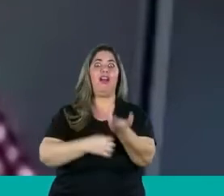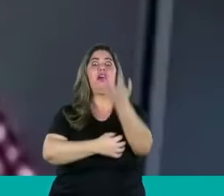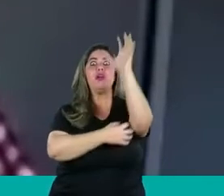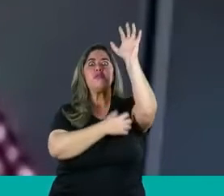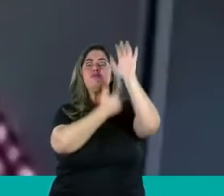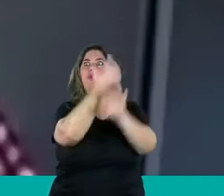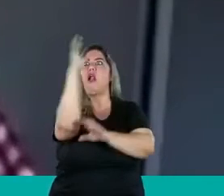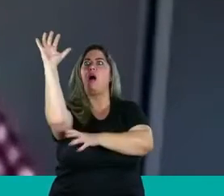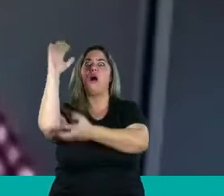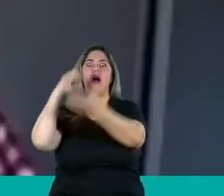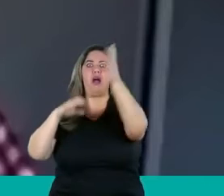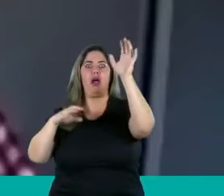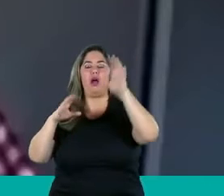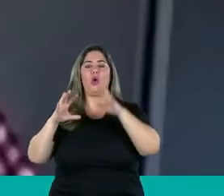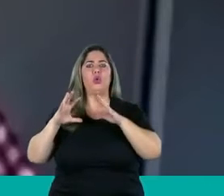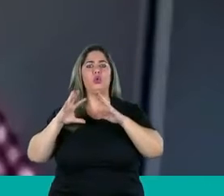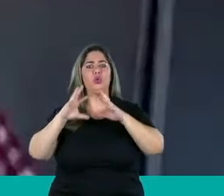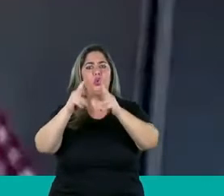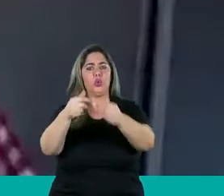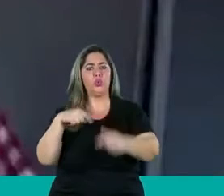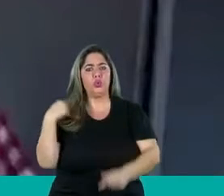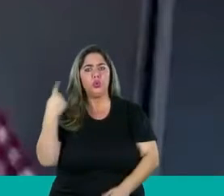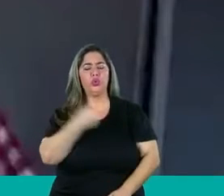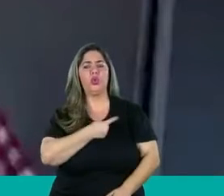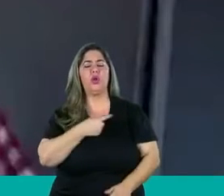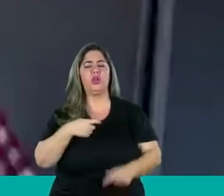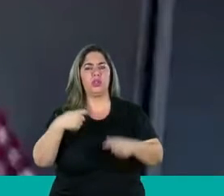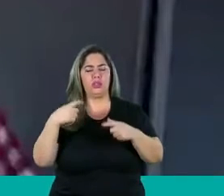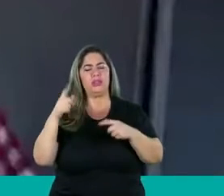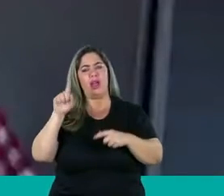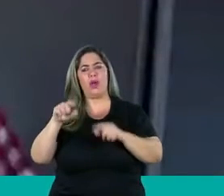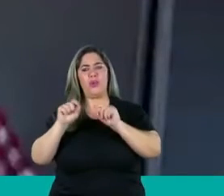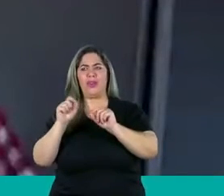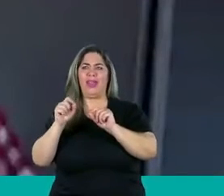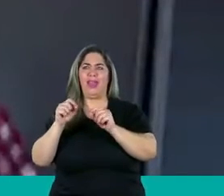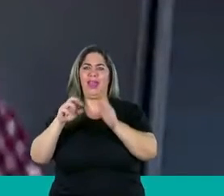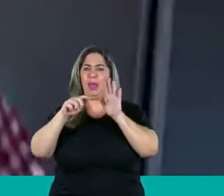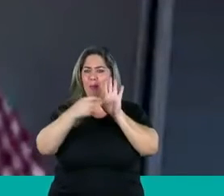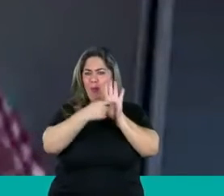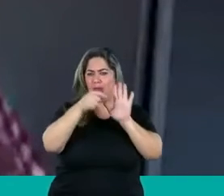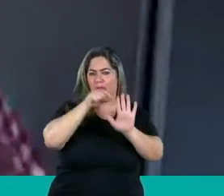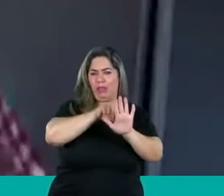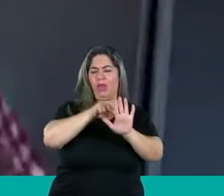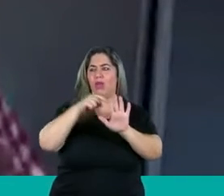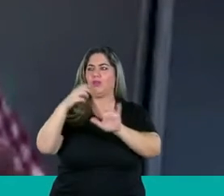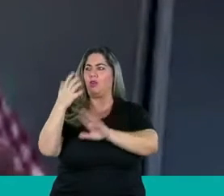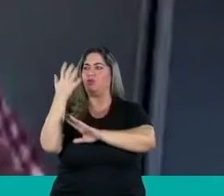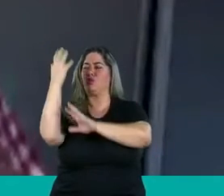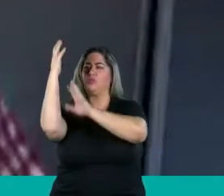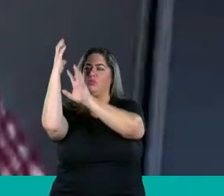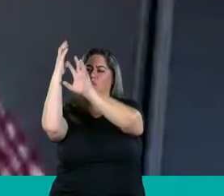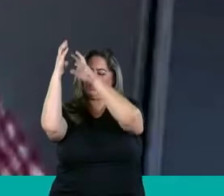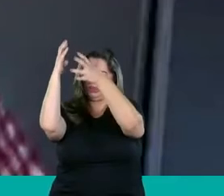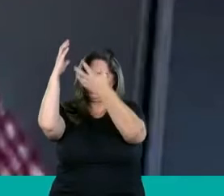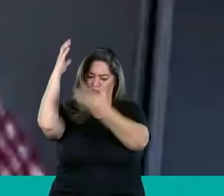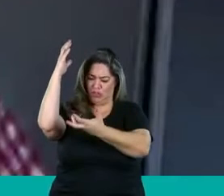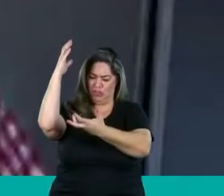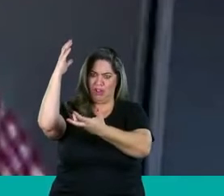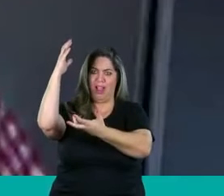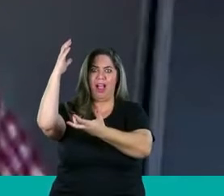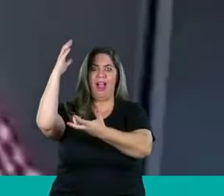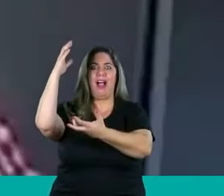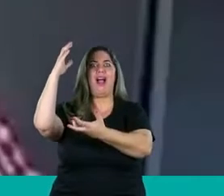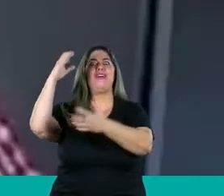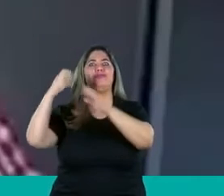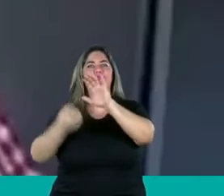exatamente isso. Nós todos que estamos aqui somos esses galhos e ramos que somos, ao mesmo tempo